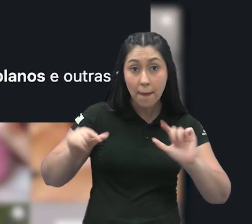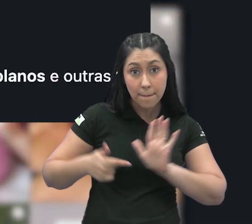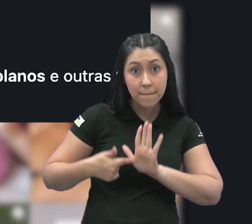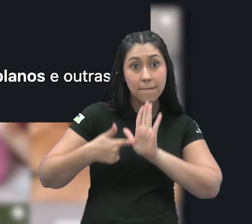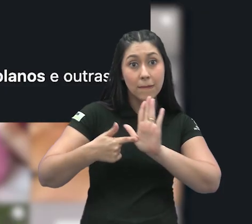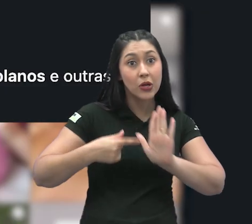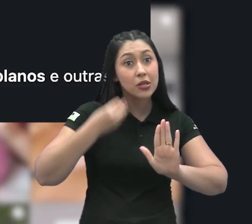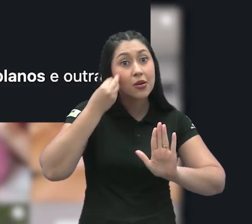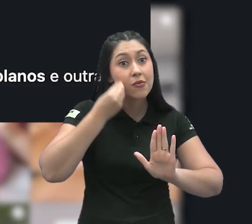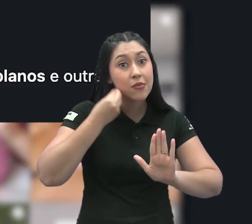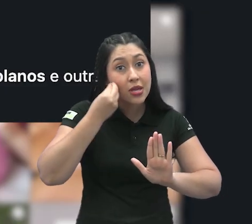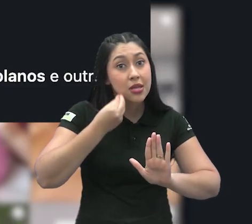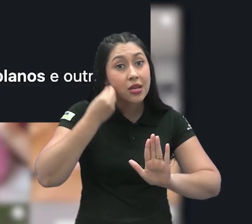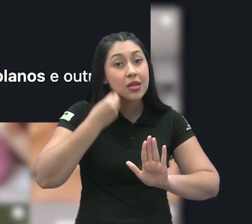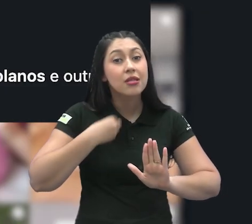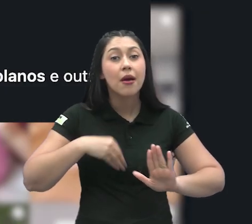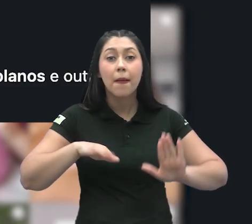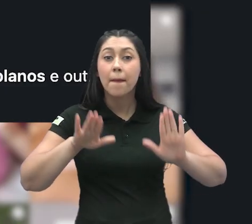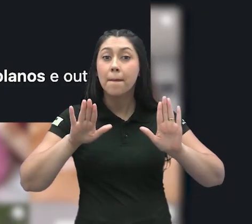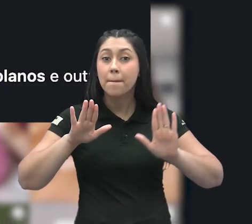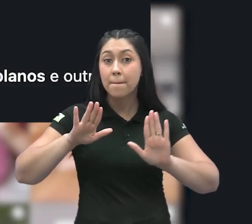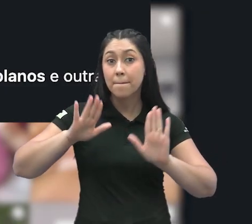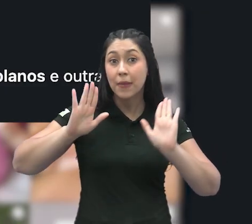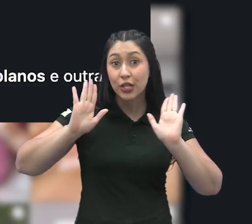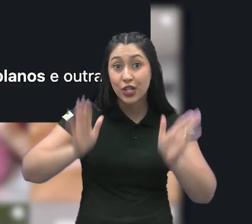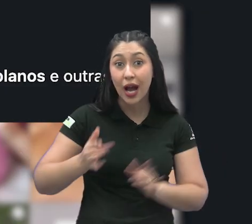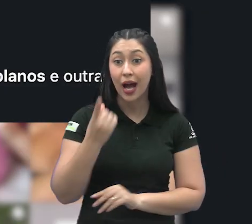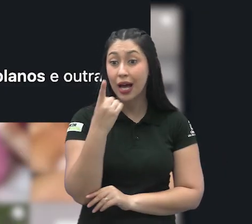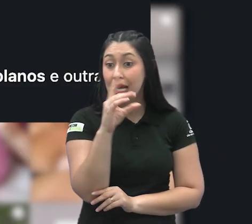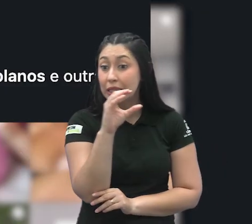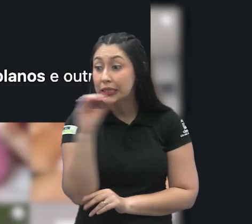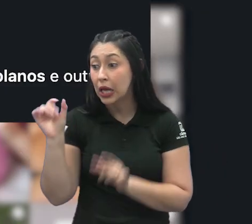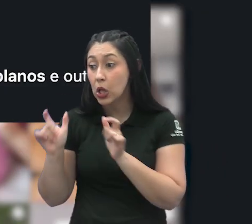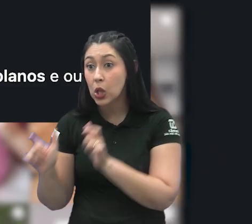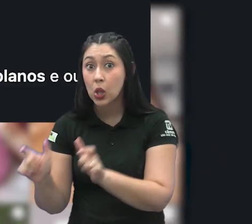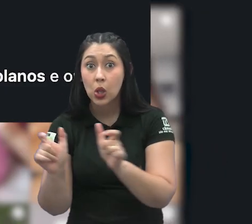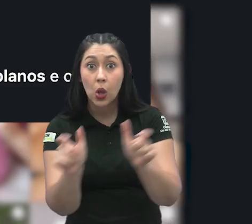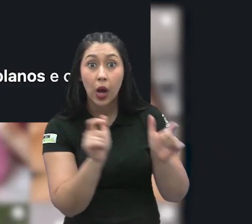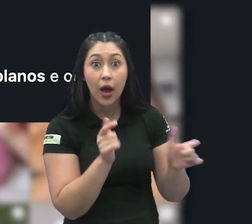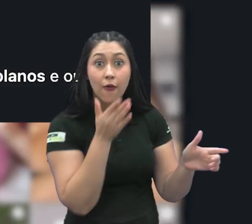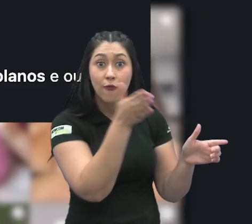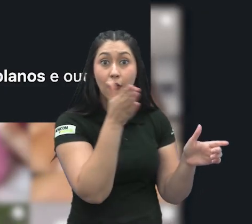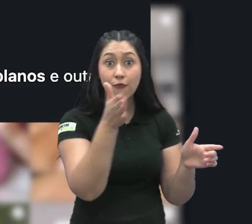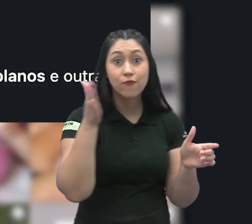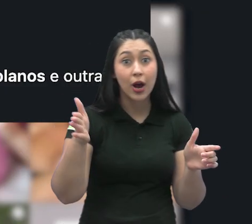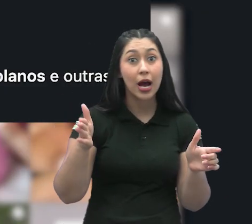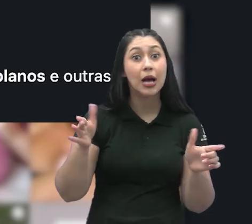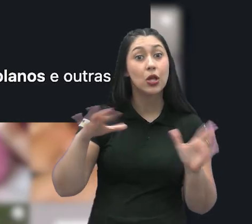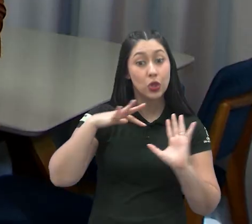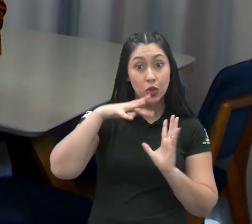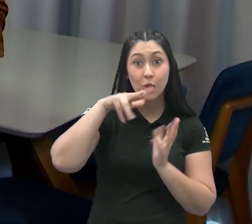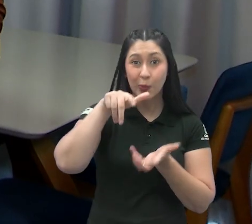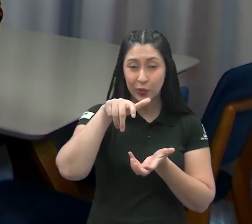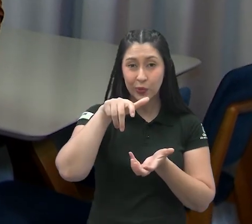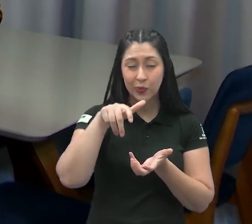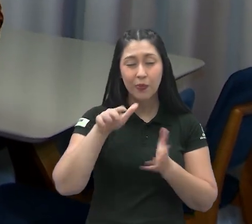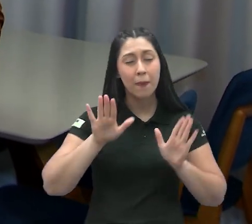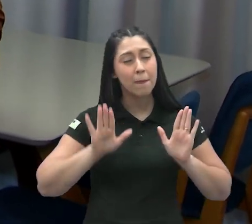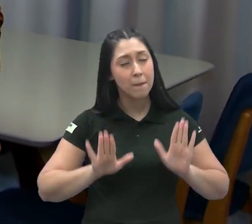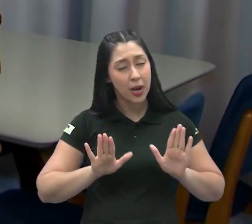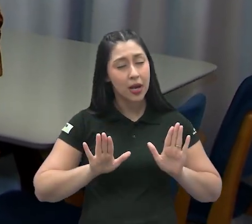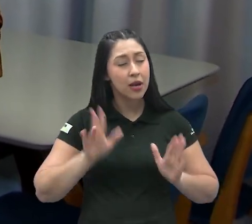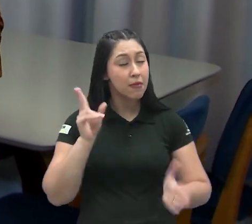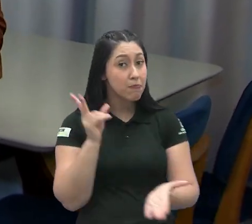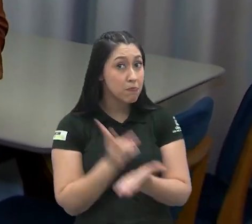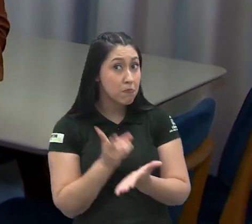entrega um pouco de sua vivência. Mais de 100 destinos visitados dentro e fora do Brasil. No entanto,